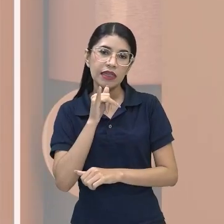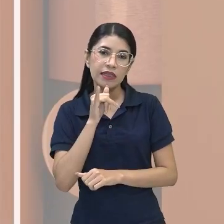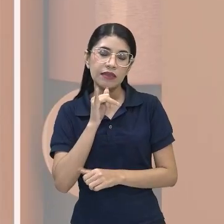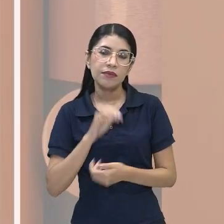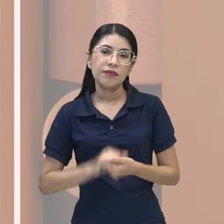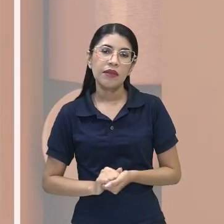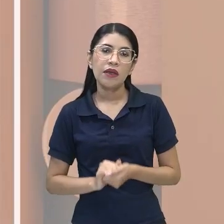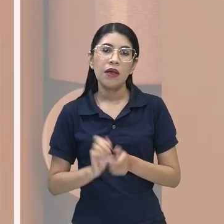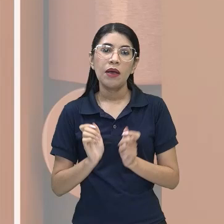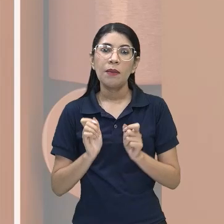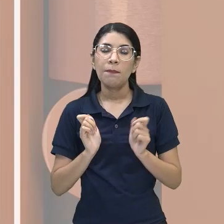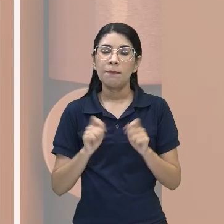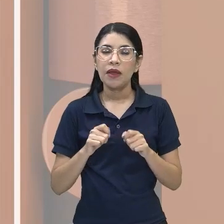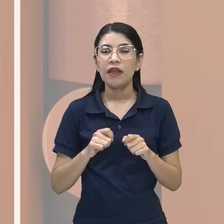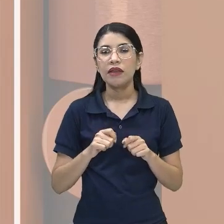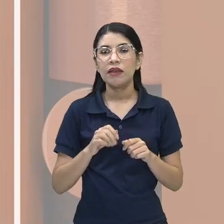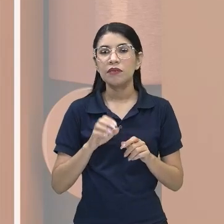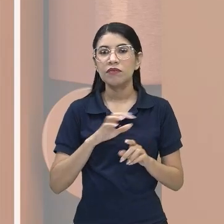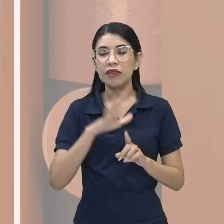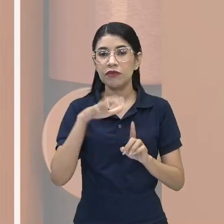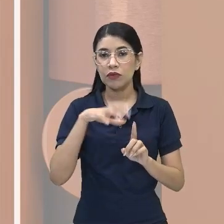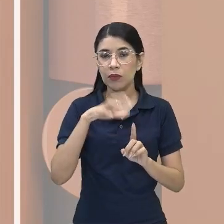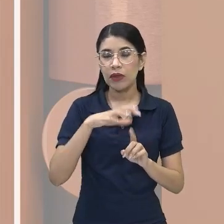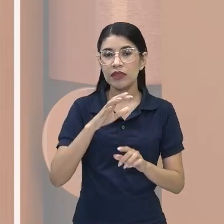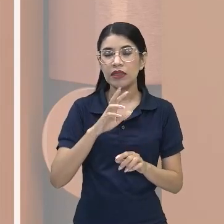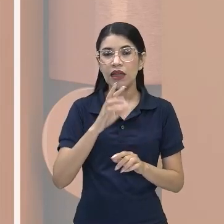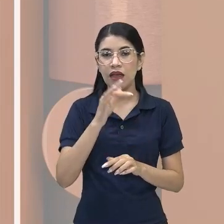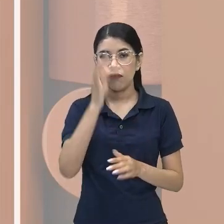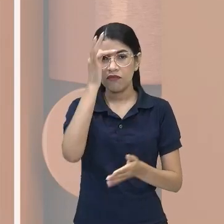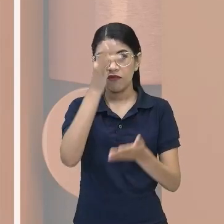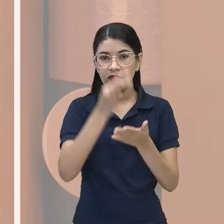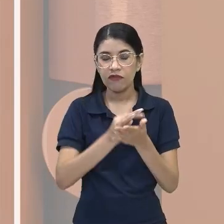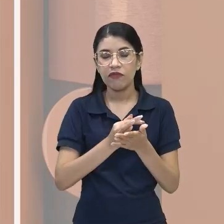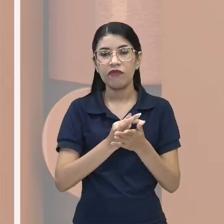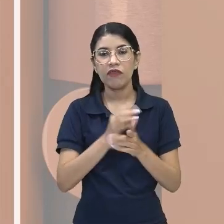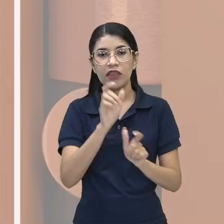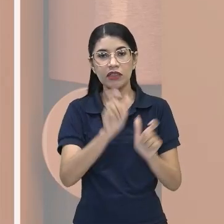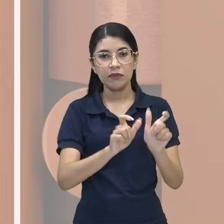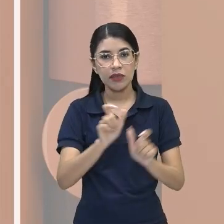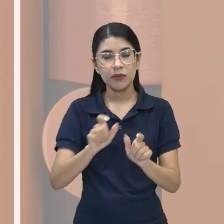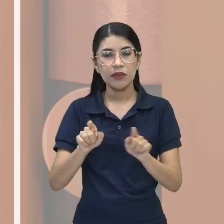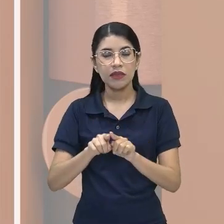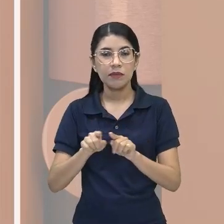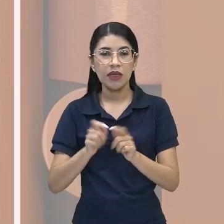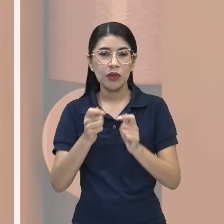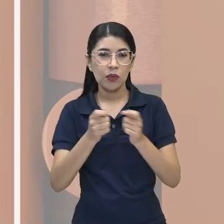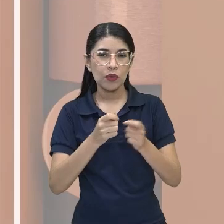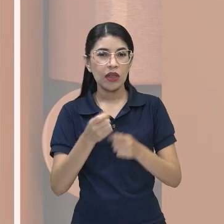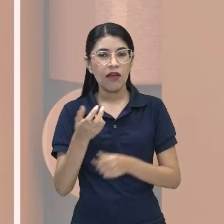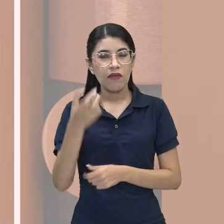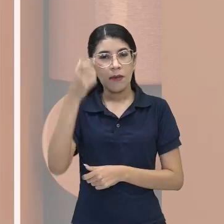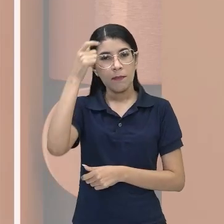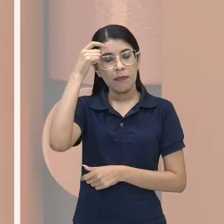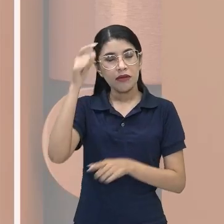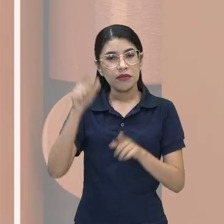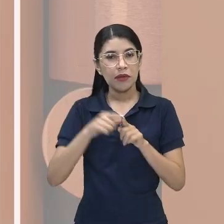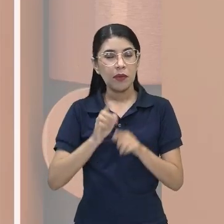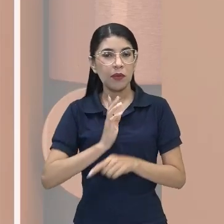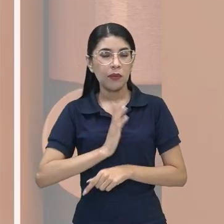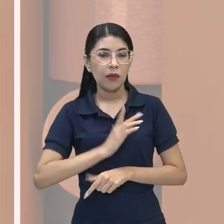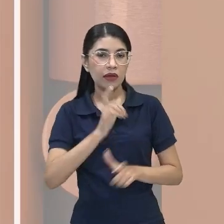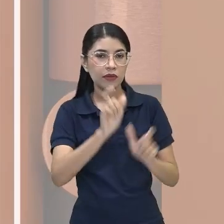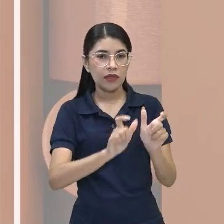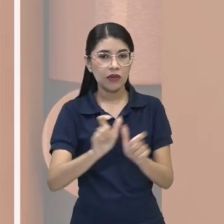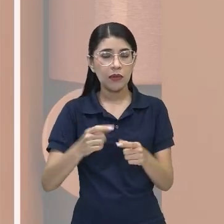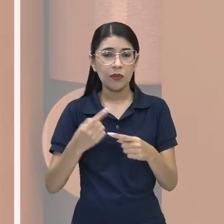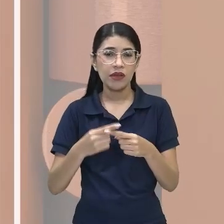tanto na esfera espiritual, religiosa, controlando corações e mentes, até porque existia todo o medo